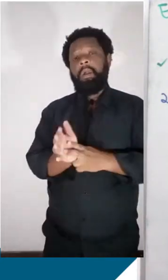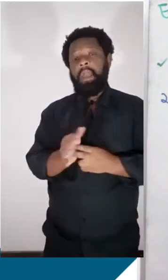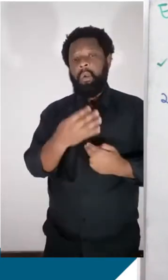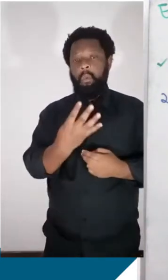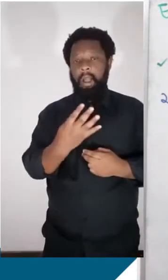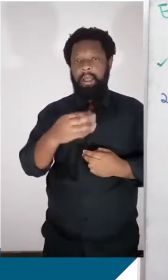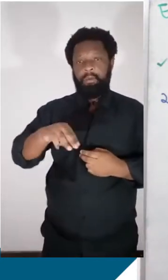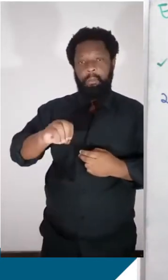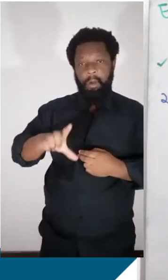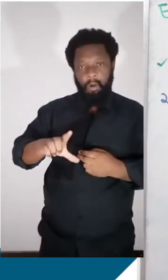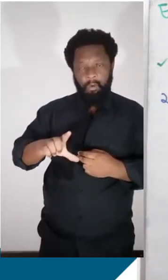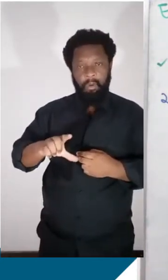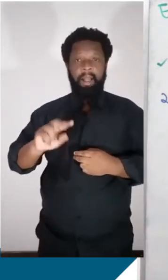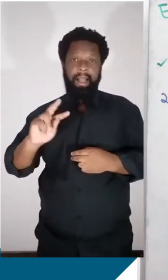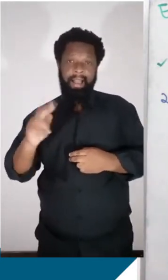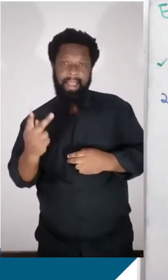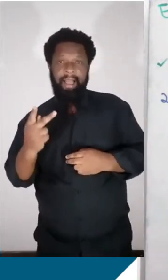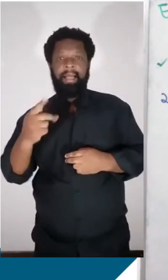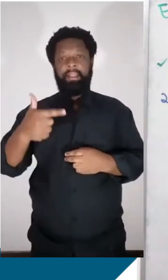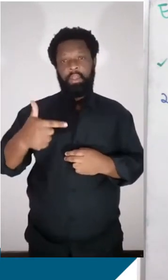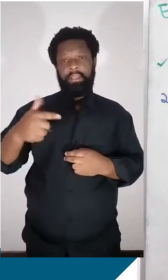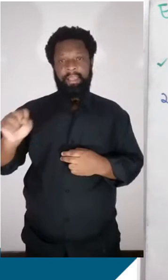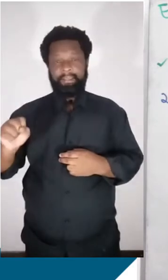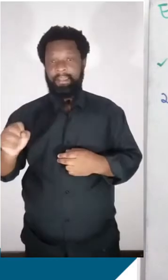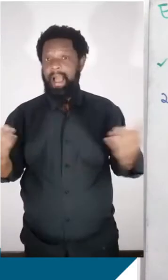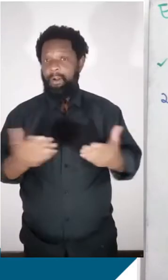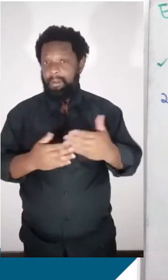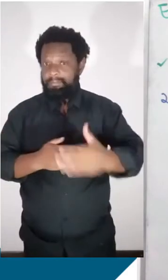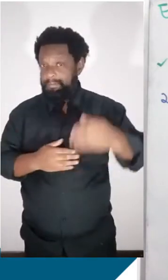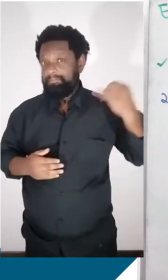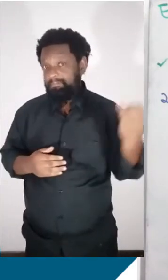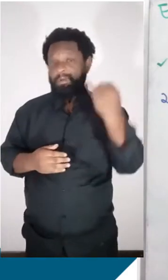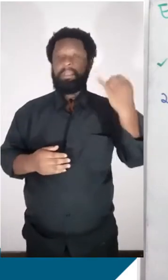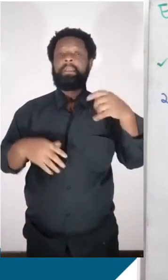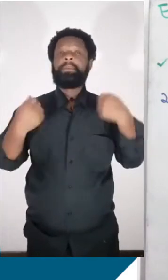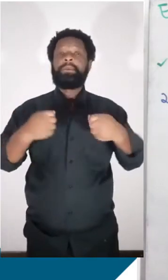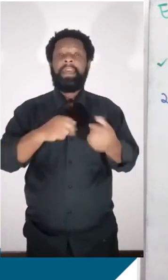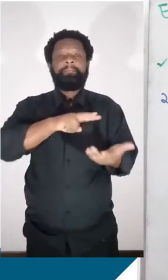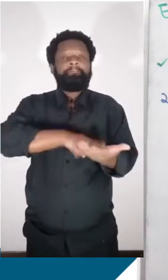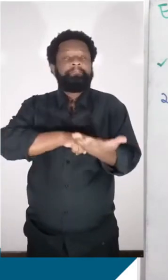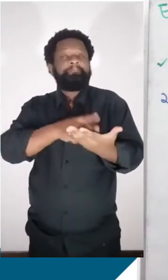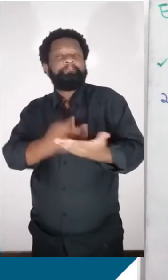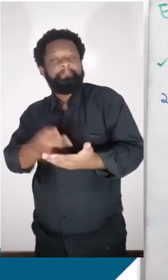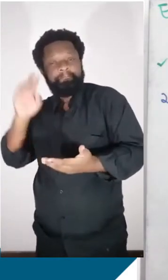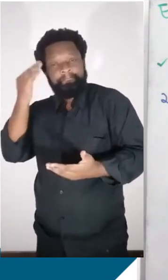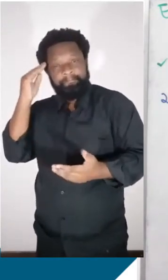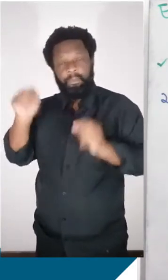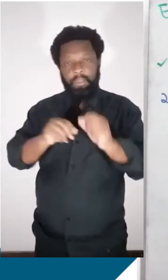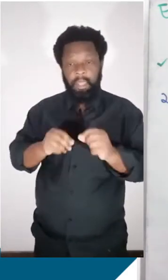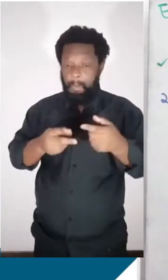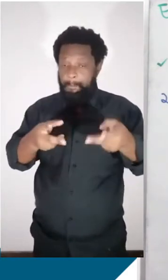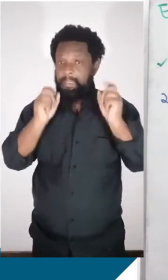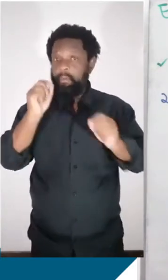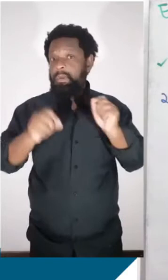mol de H2S. E aí, agora que é a parte mais importante, eu preciso interpretar. O